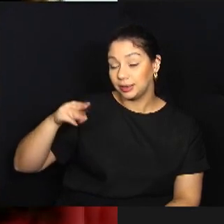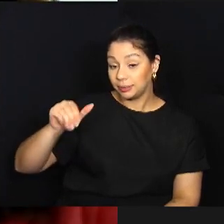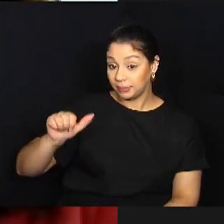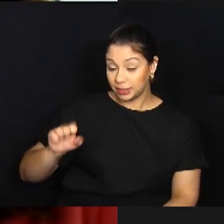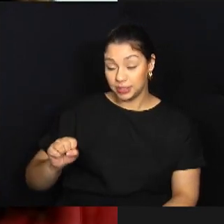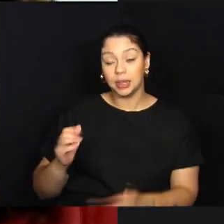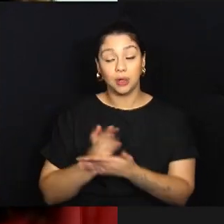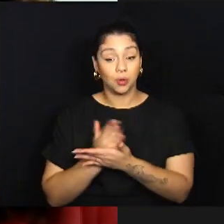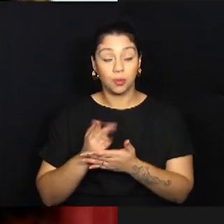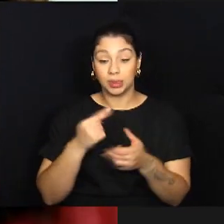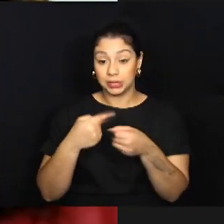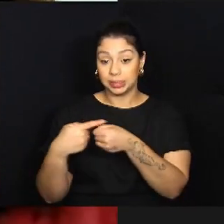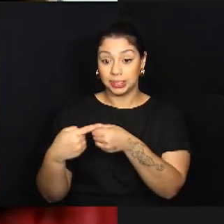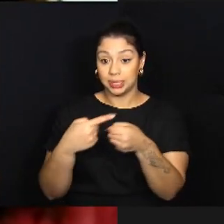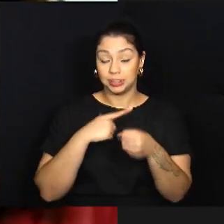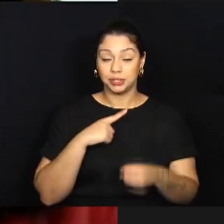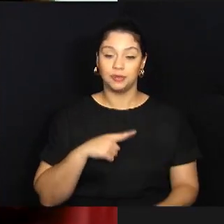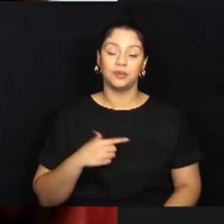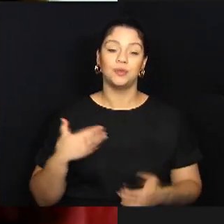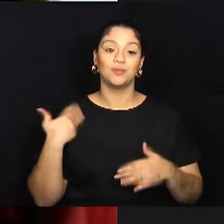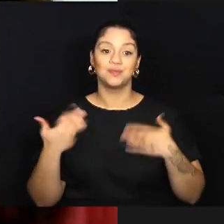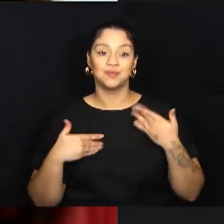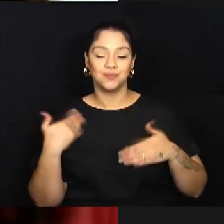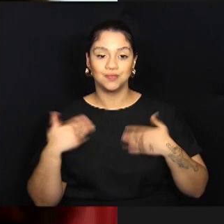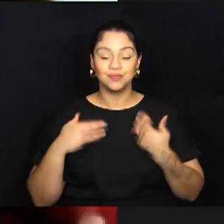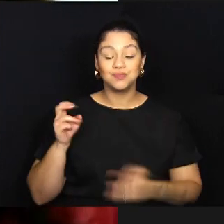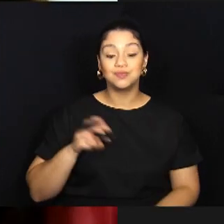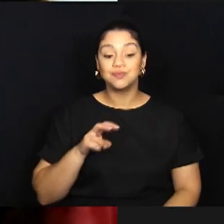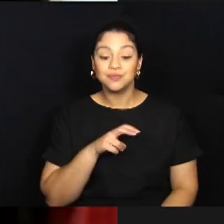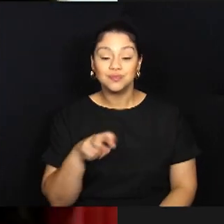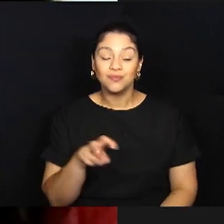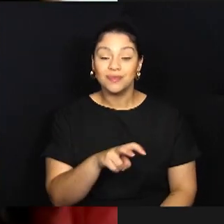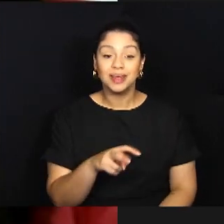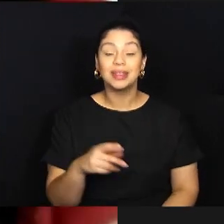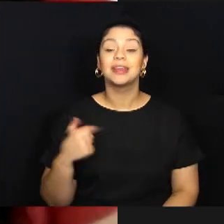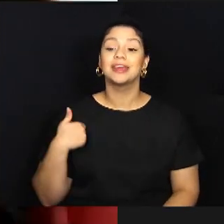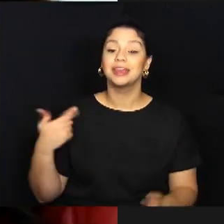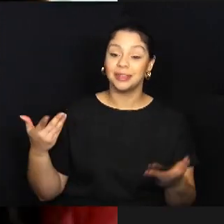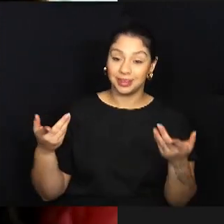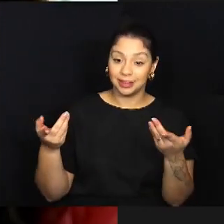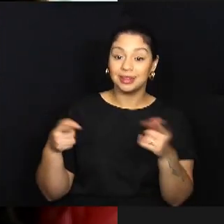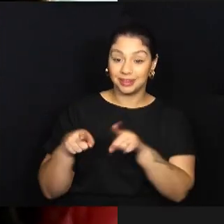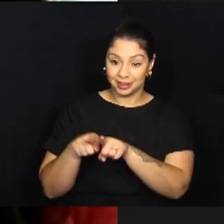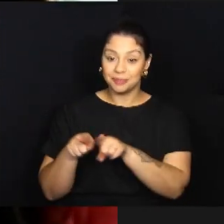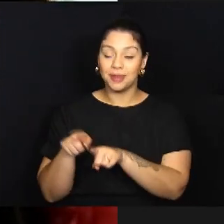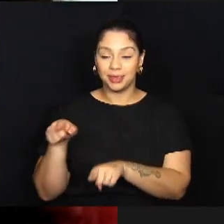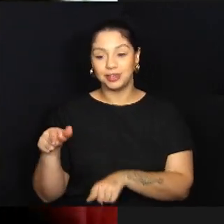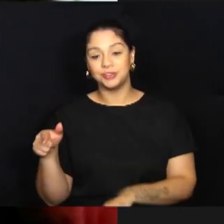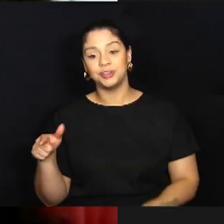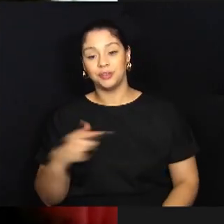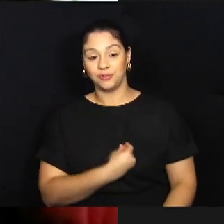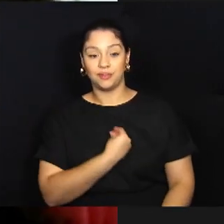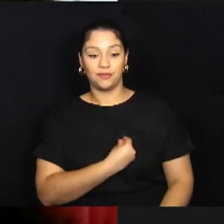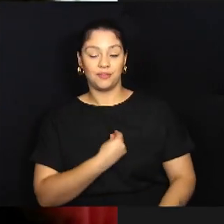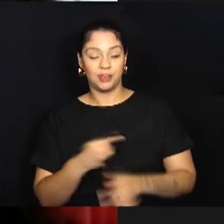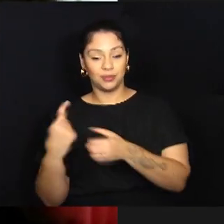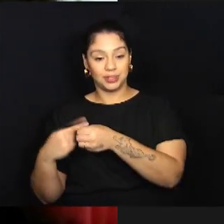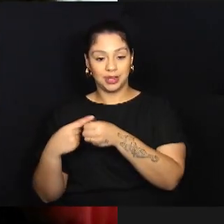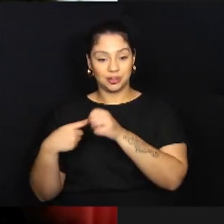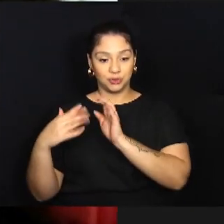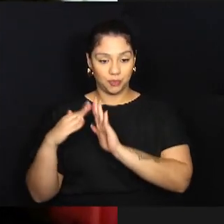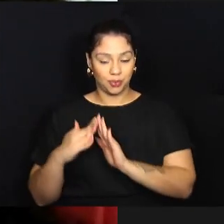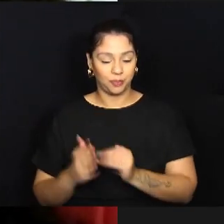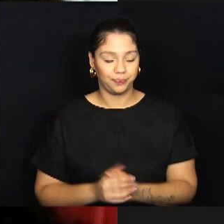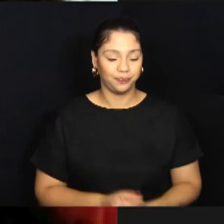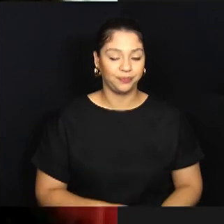o Geraldo Gramundo passou e as cidades onde o Fernando Sabino viveu. Teve uma,